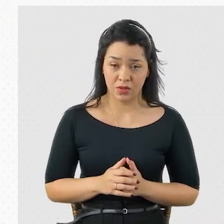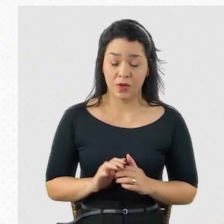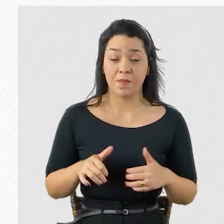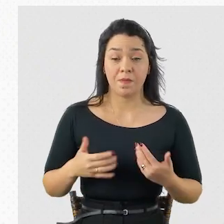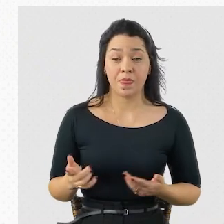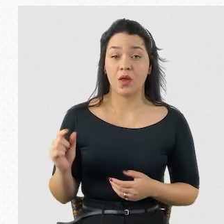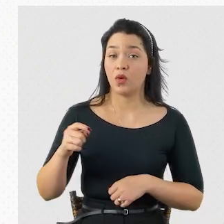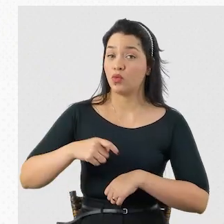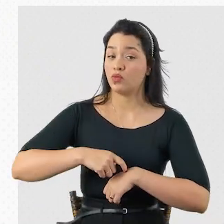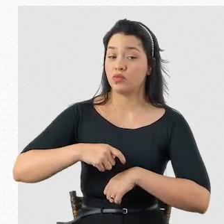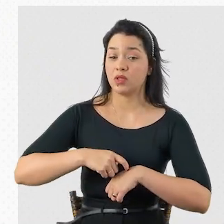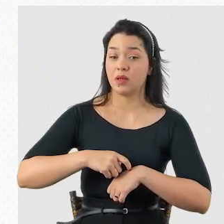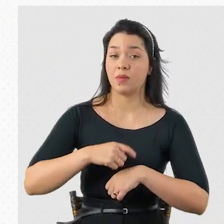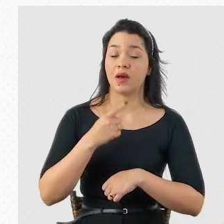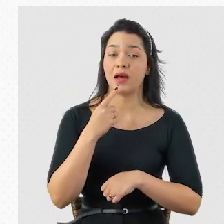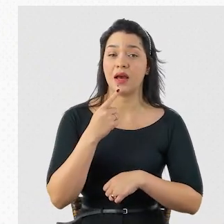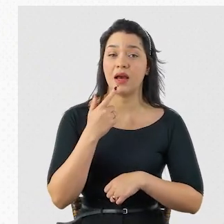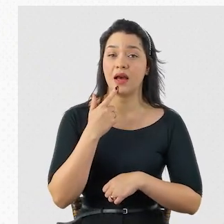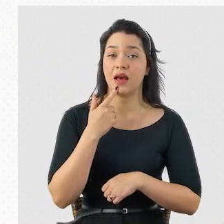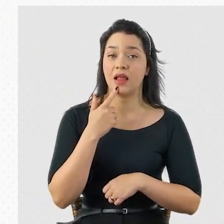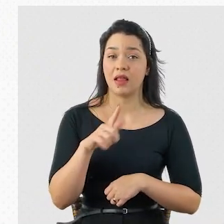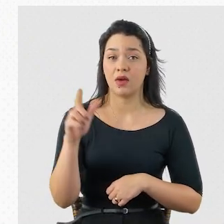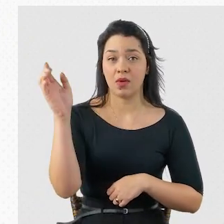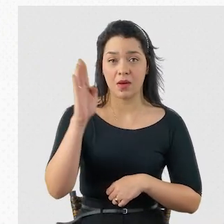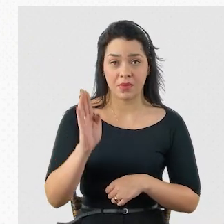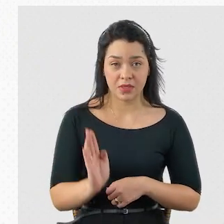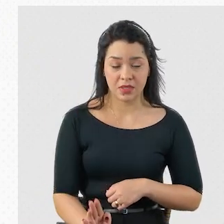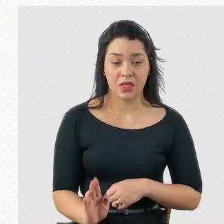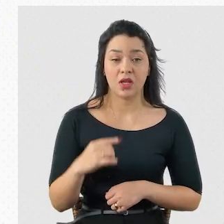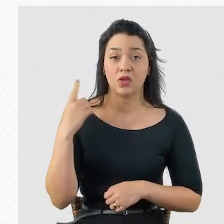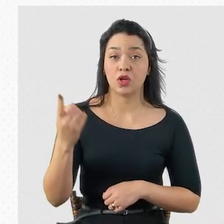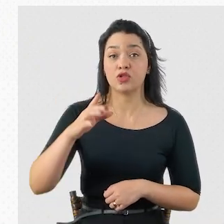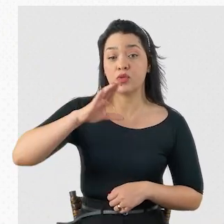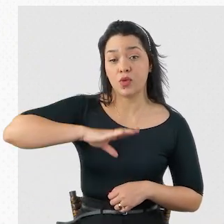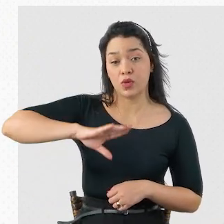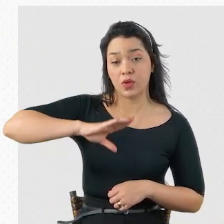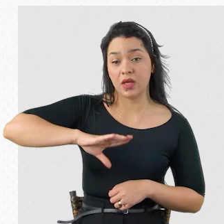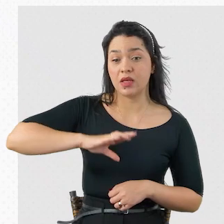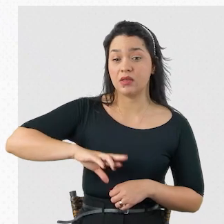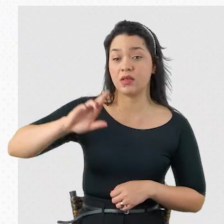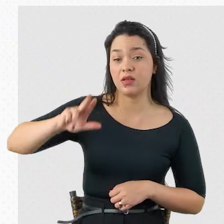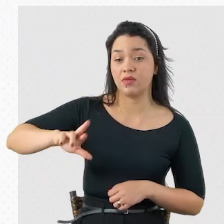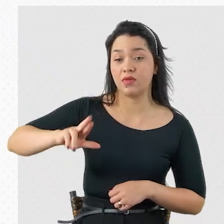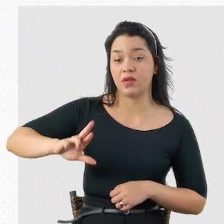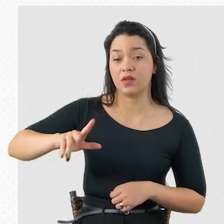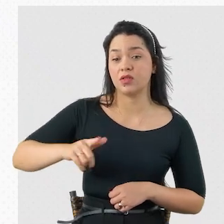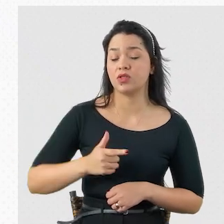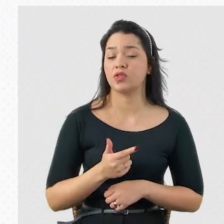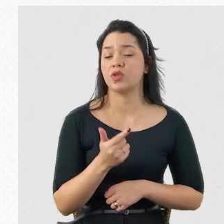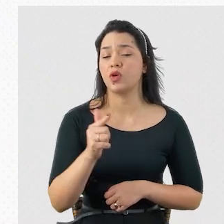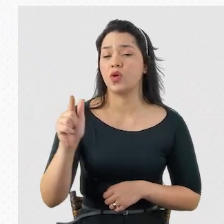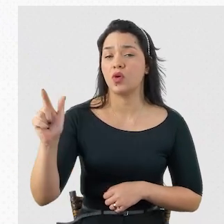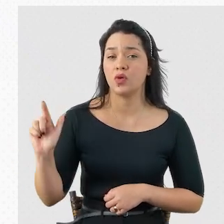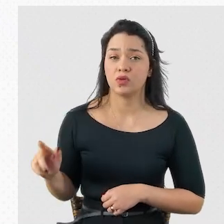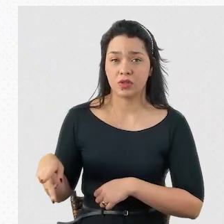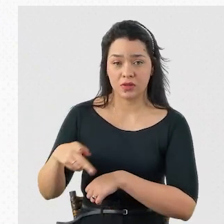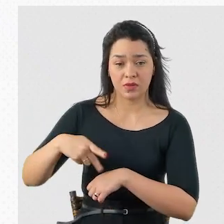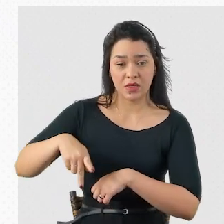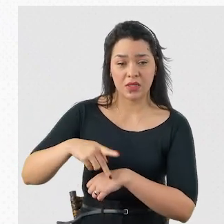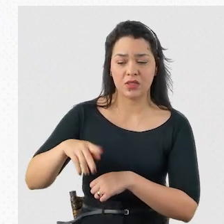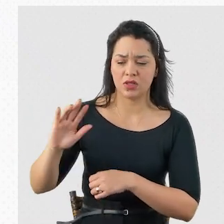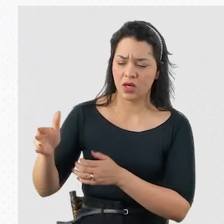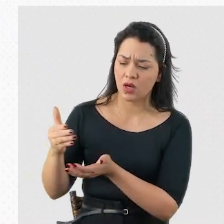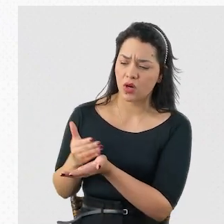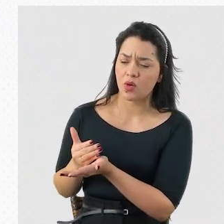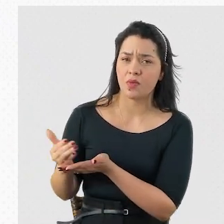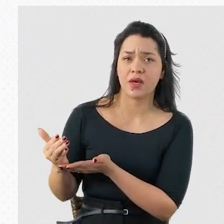quanto tempo a nossa língua brasileira, quando eu digo brasileira, é o nosso português, que é diferente de outros países com a língua original, né? A gente já começa a